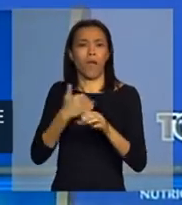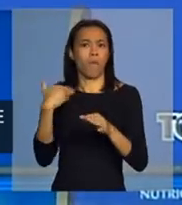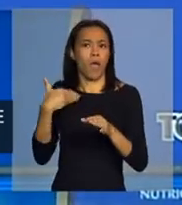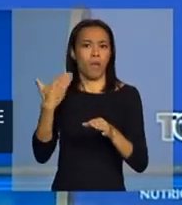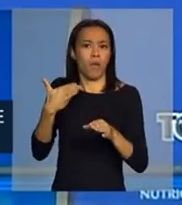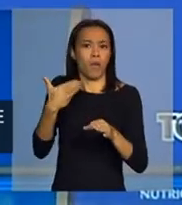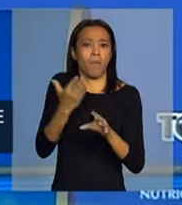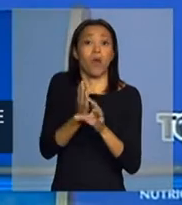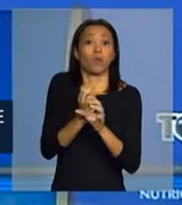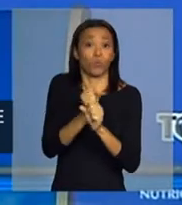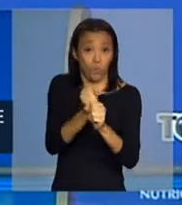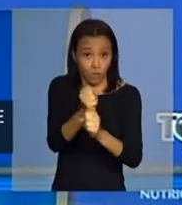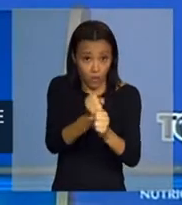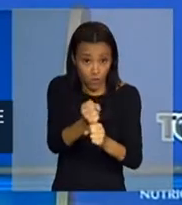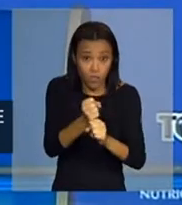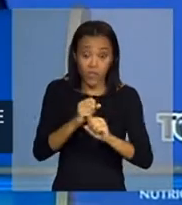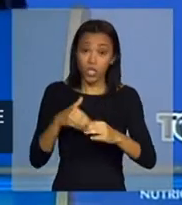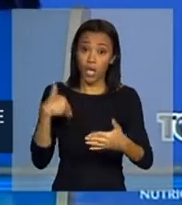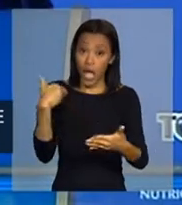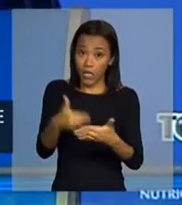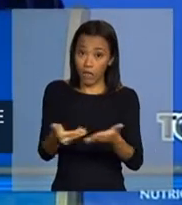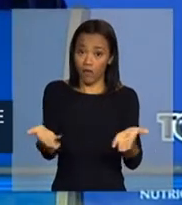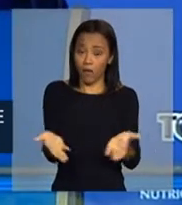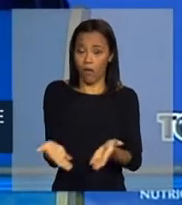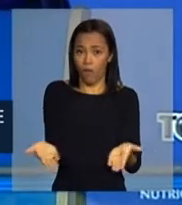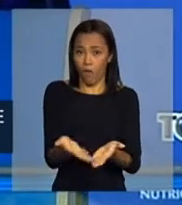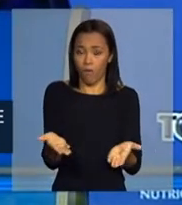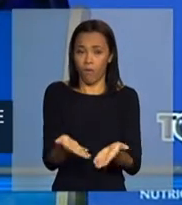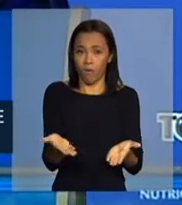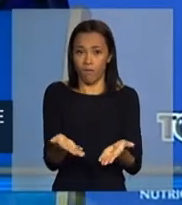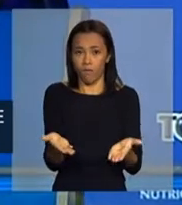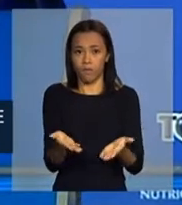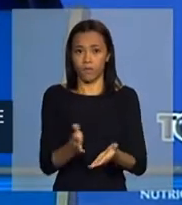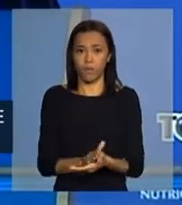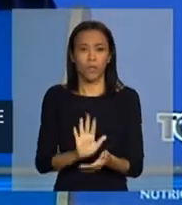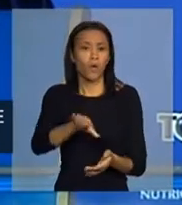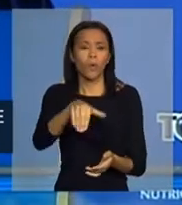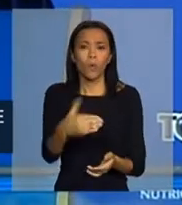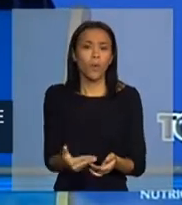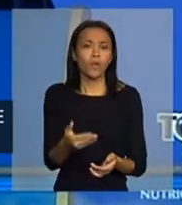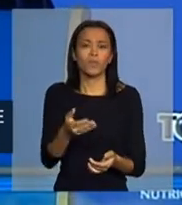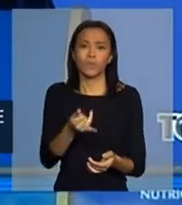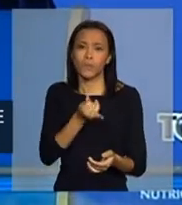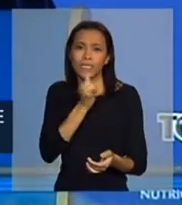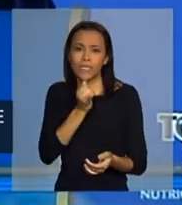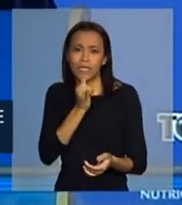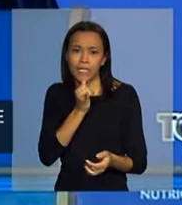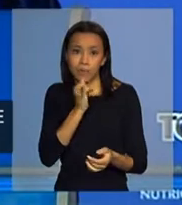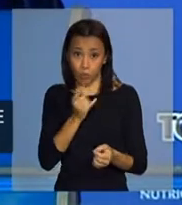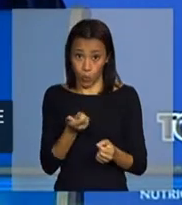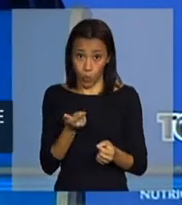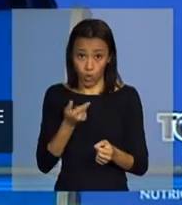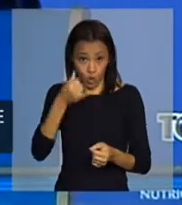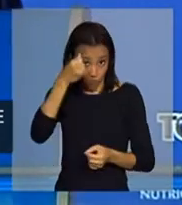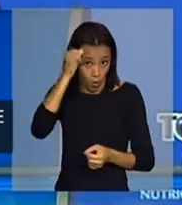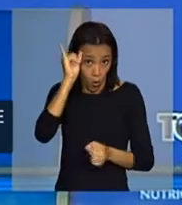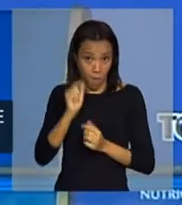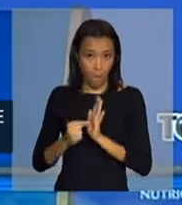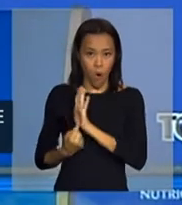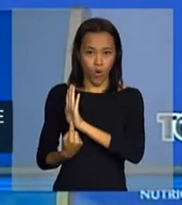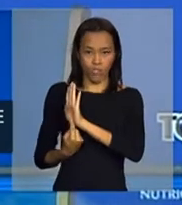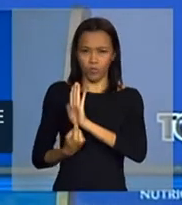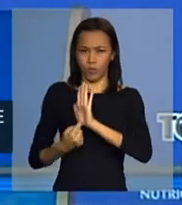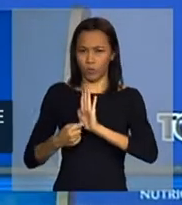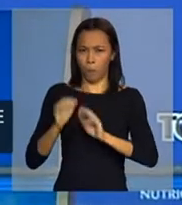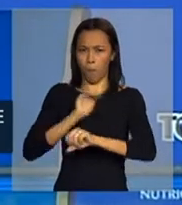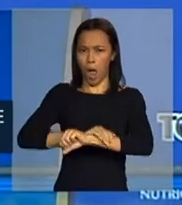anos e que hoje, quando os principais exemplares aqui desfilam, chama a